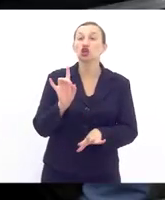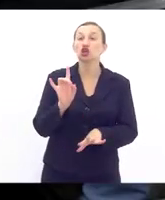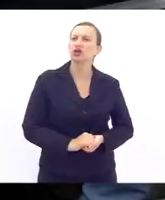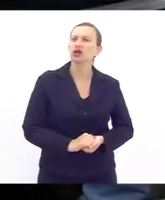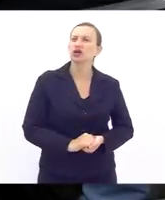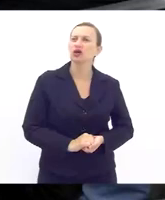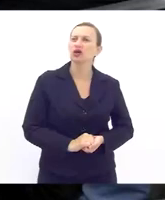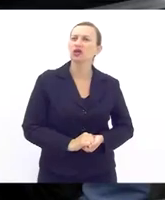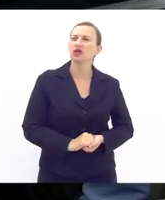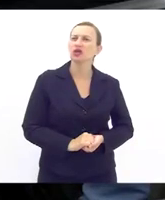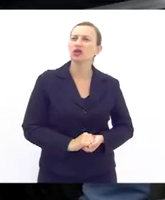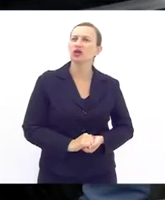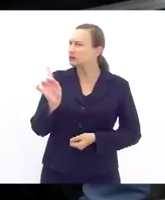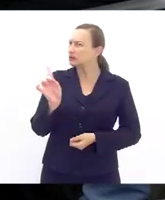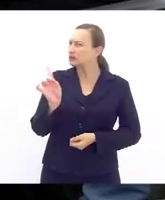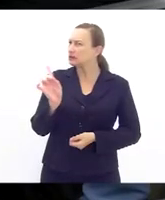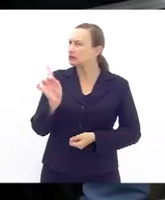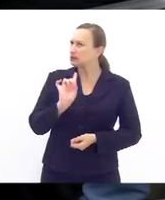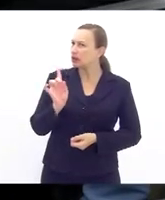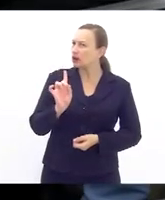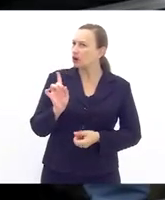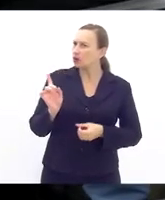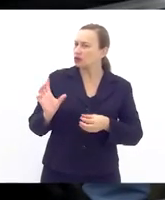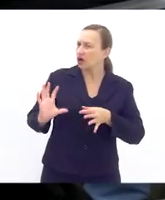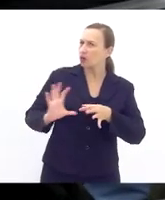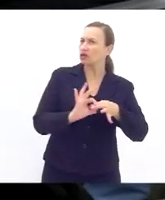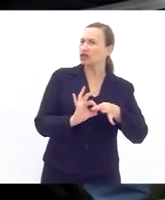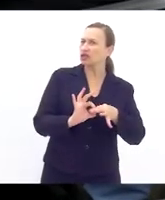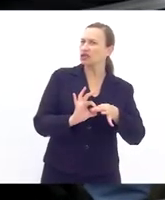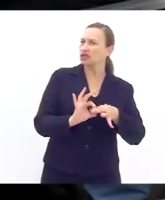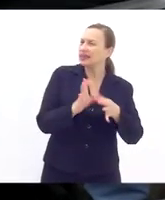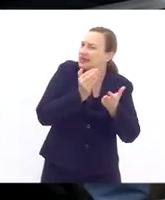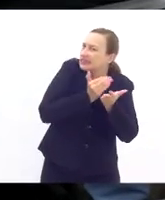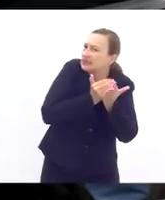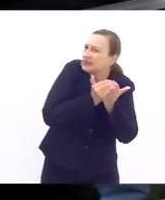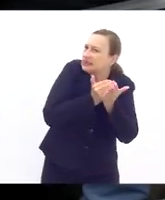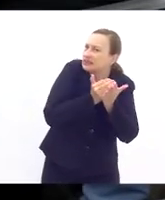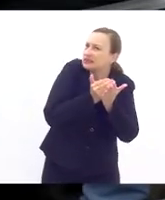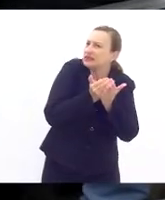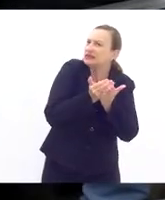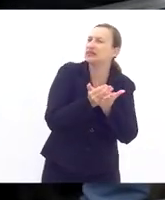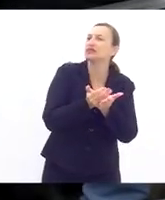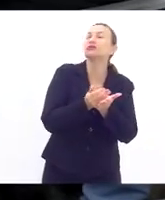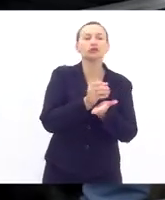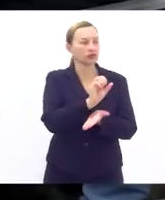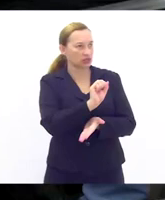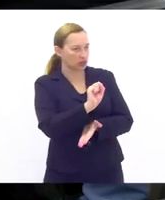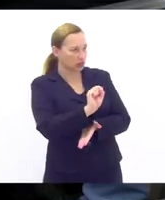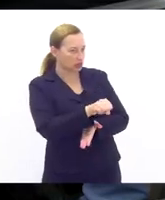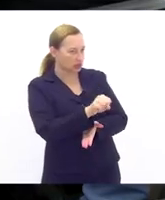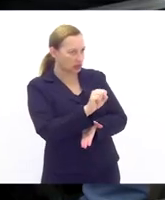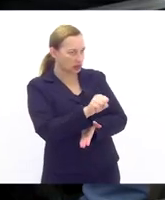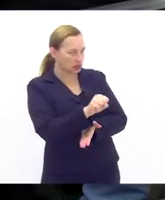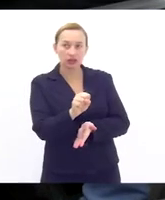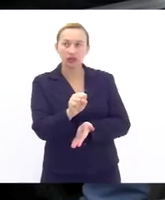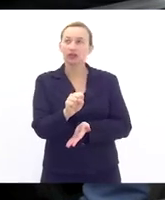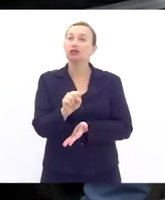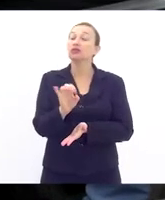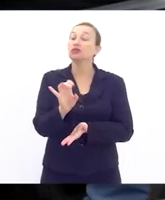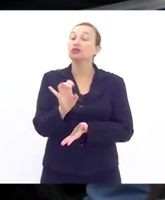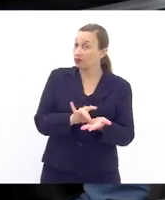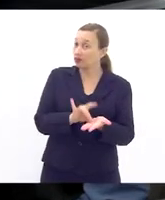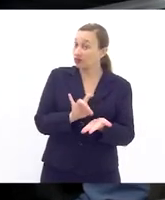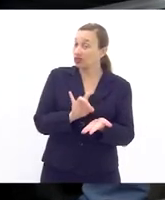isso ainda não está conectado tá em vias de tá em processo dele vejam como isso é realmente